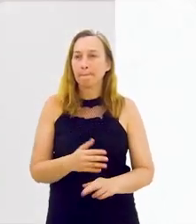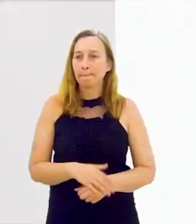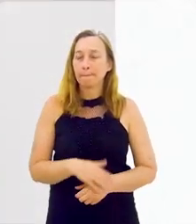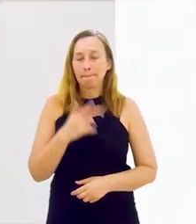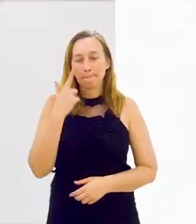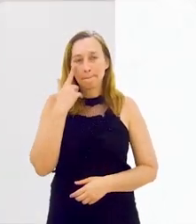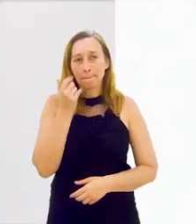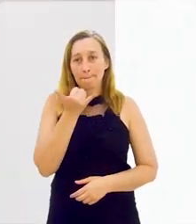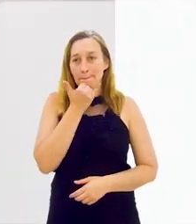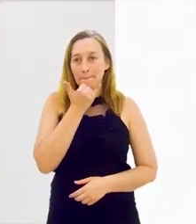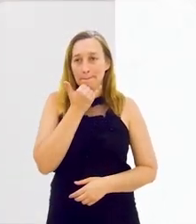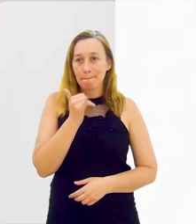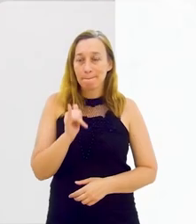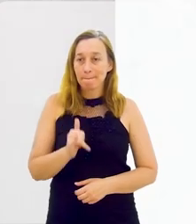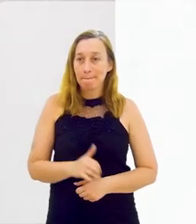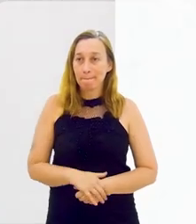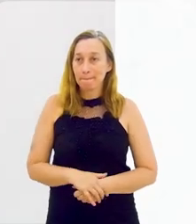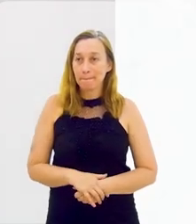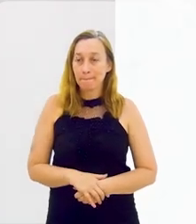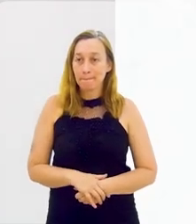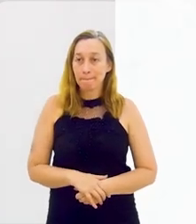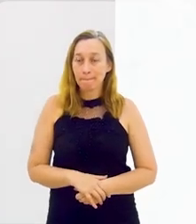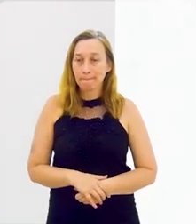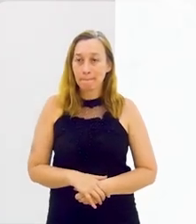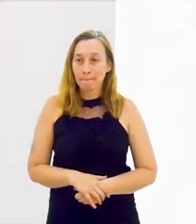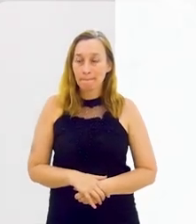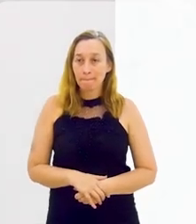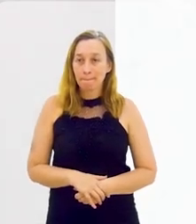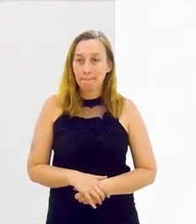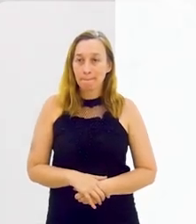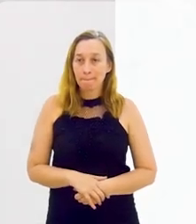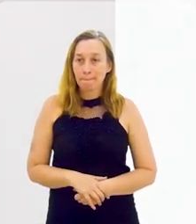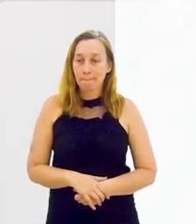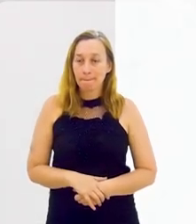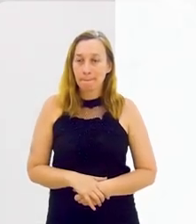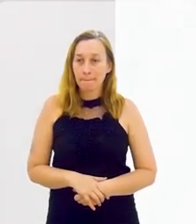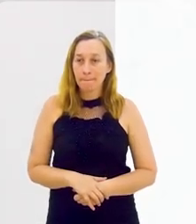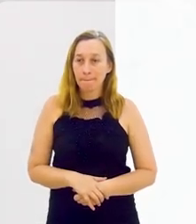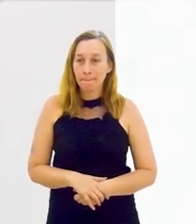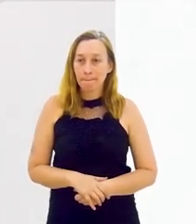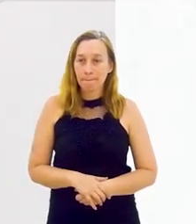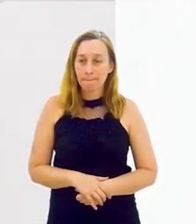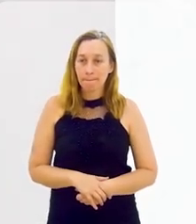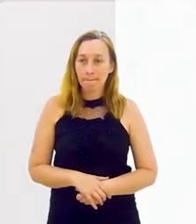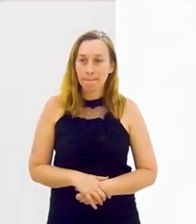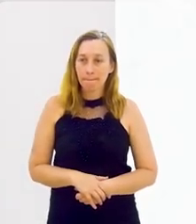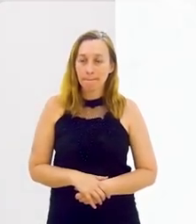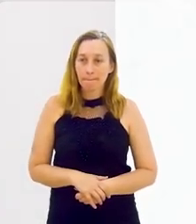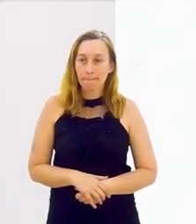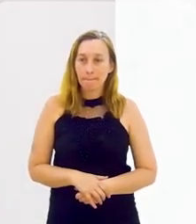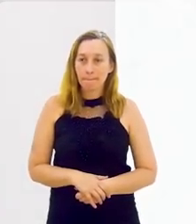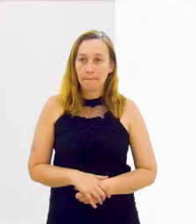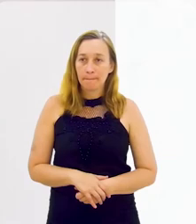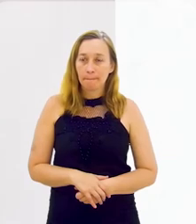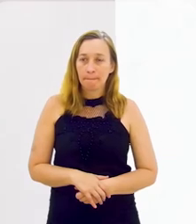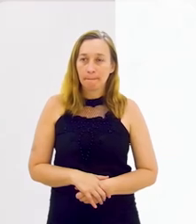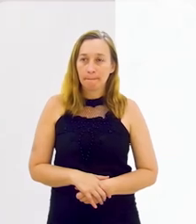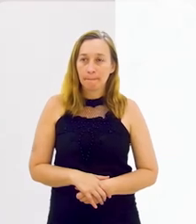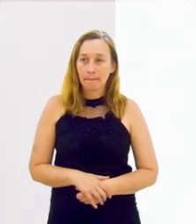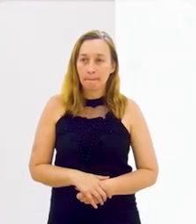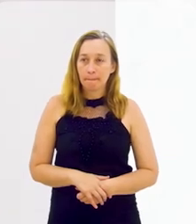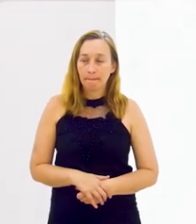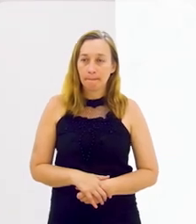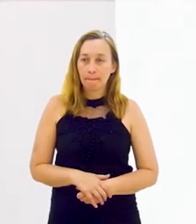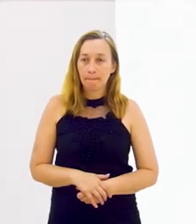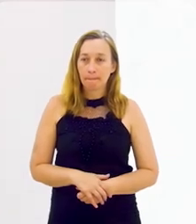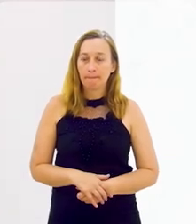esqueci referência, me perdoem, mas que chama escrita em fluxo, que aí eu coloco no cronômetro,